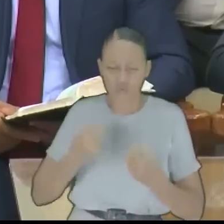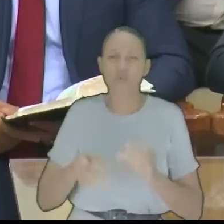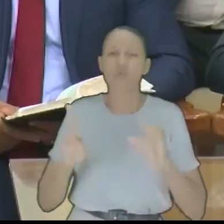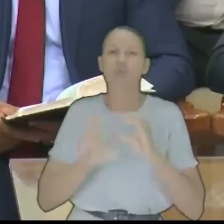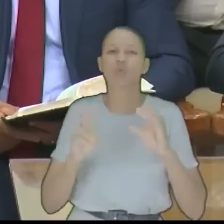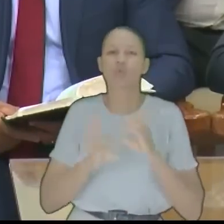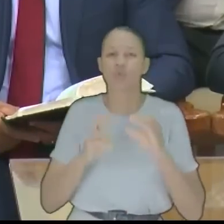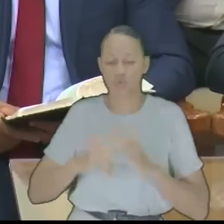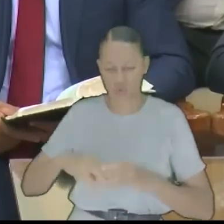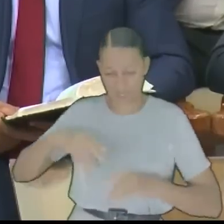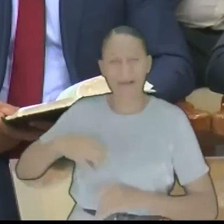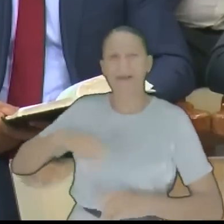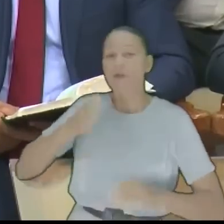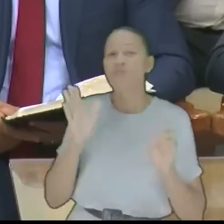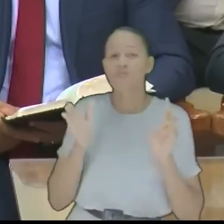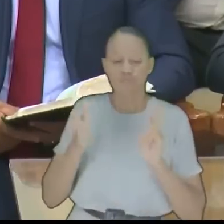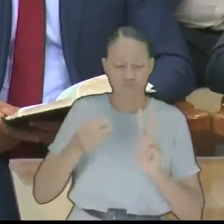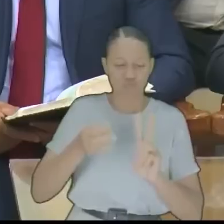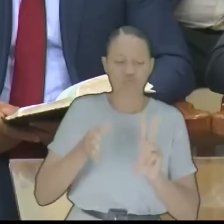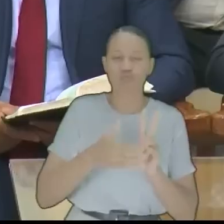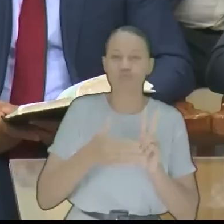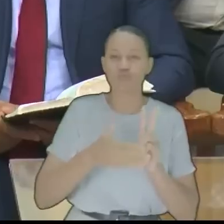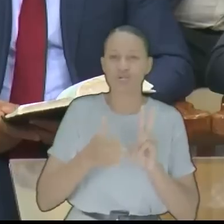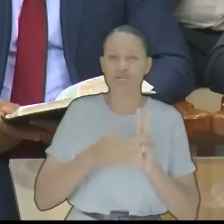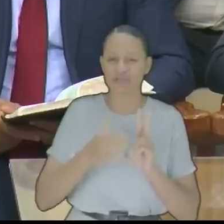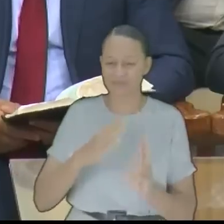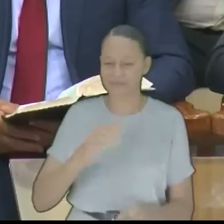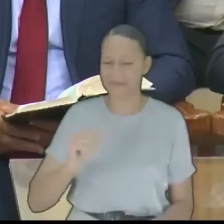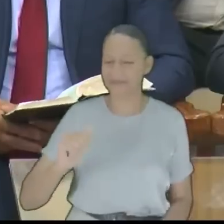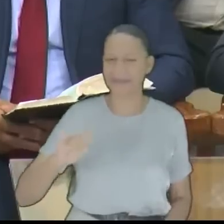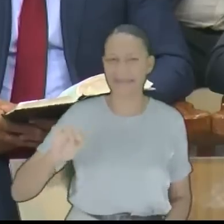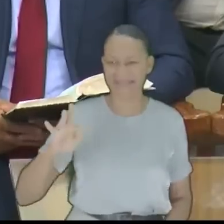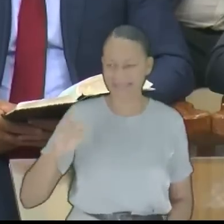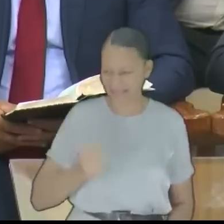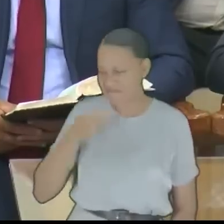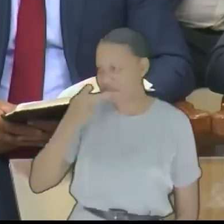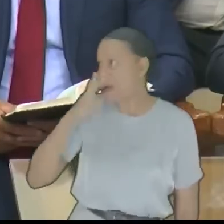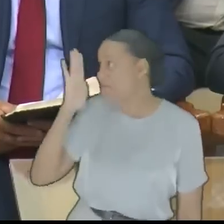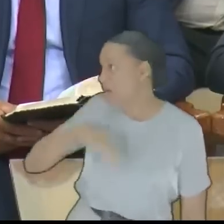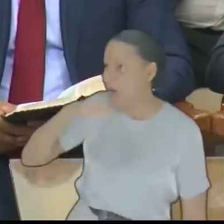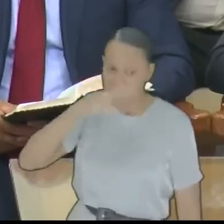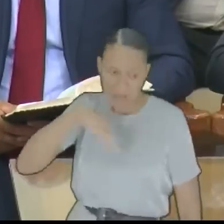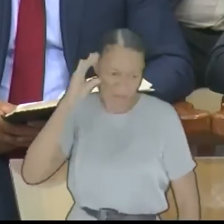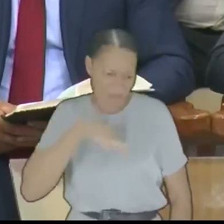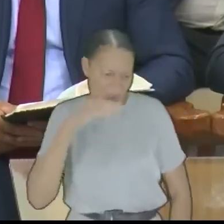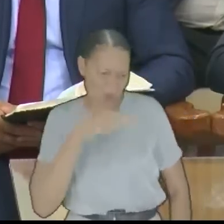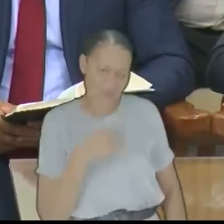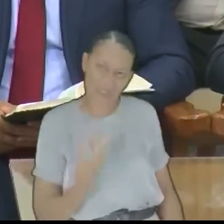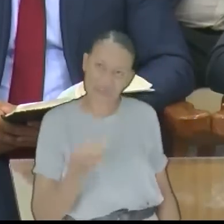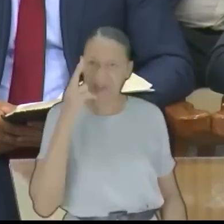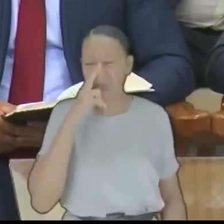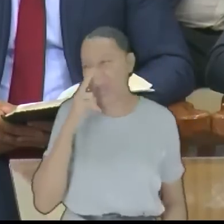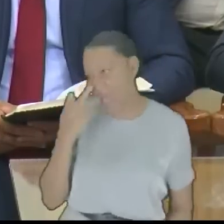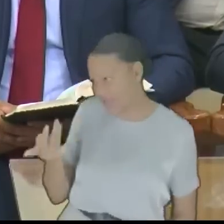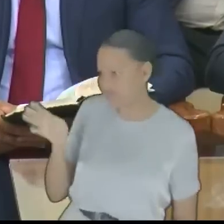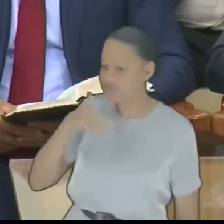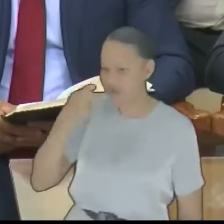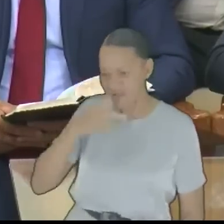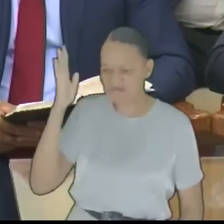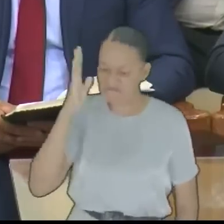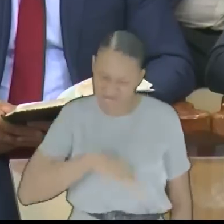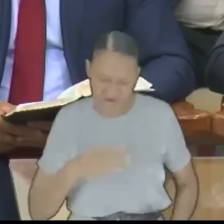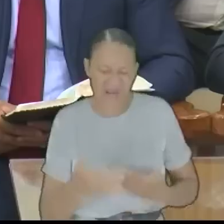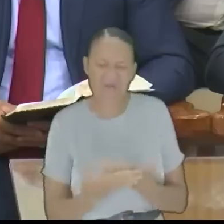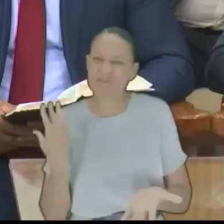os caetés. Aleluia. Você que fala mal do evangelho, você que fala mal da igreja, você que